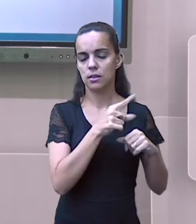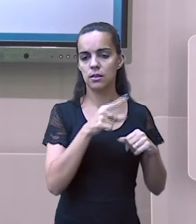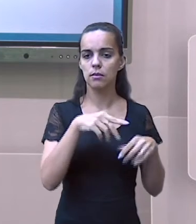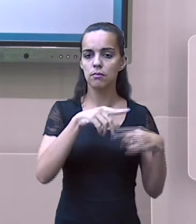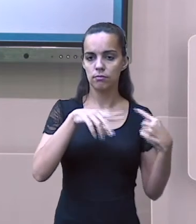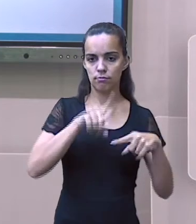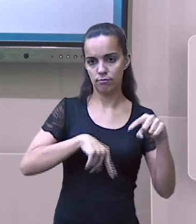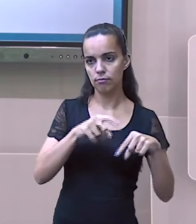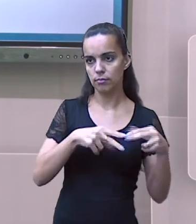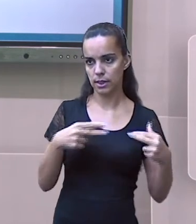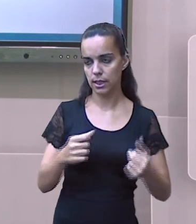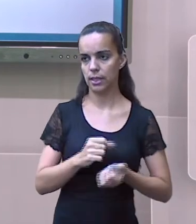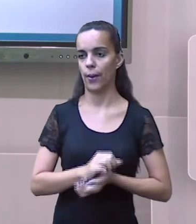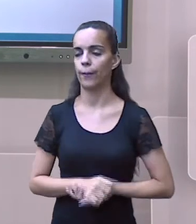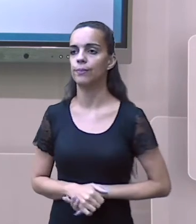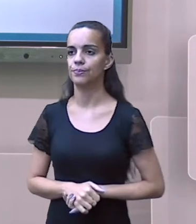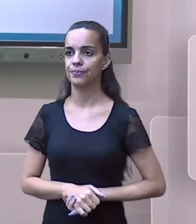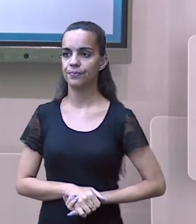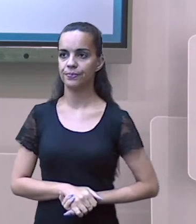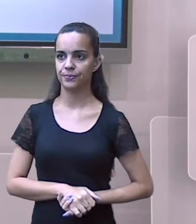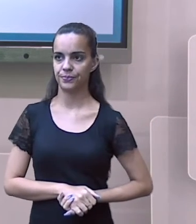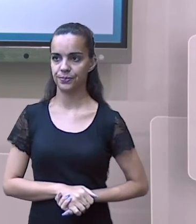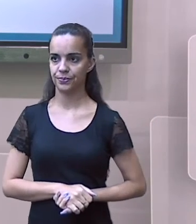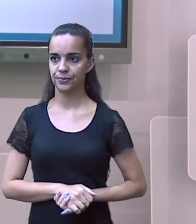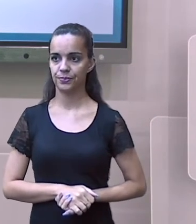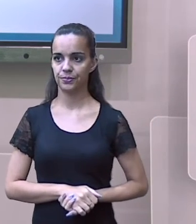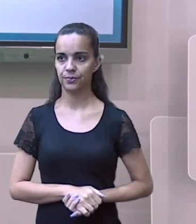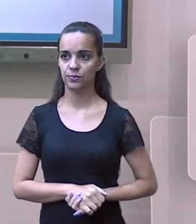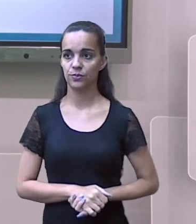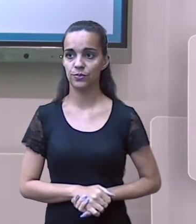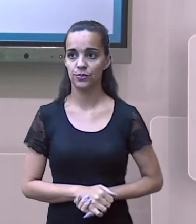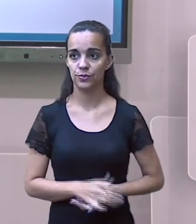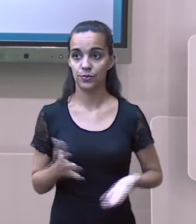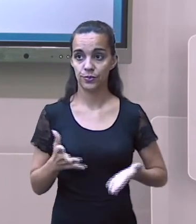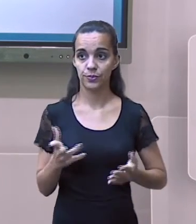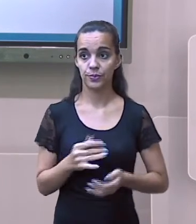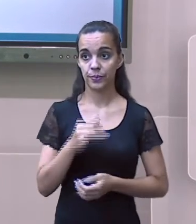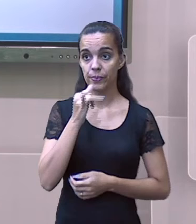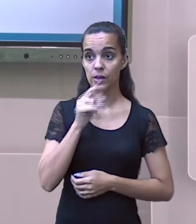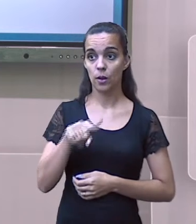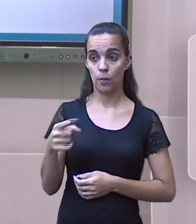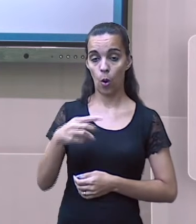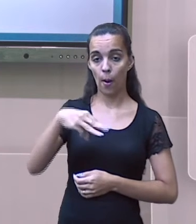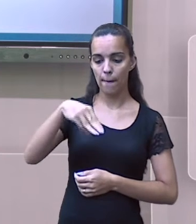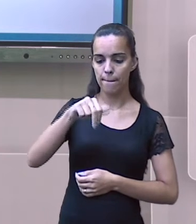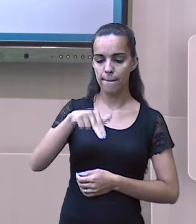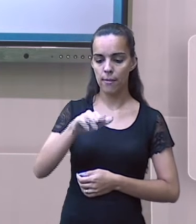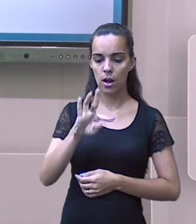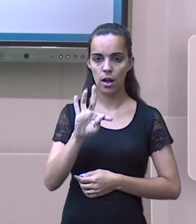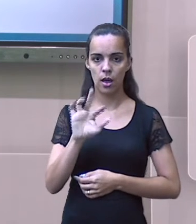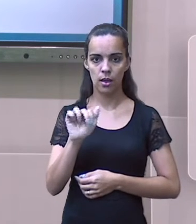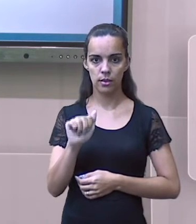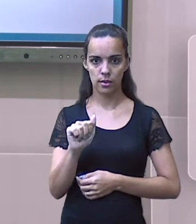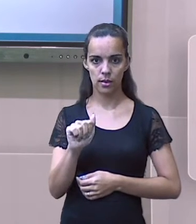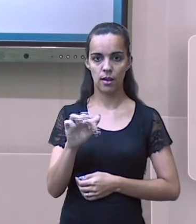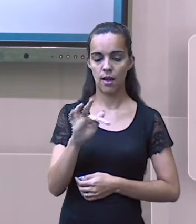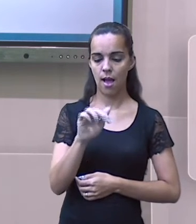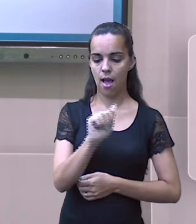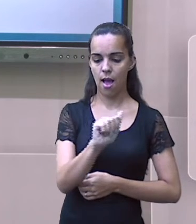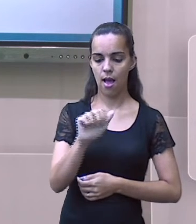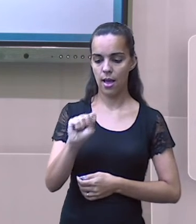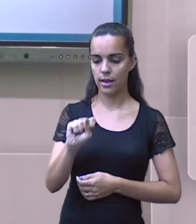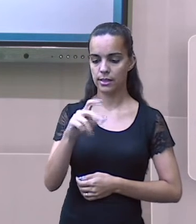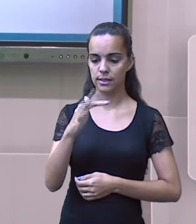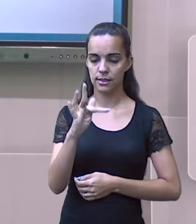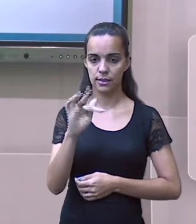ali, tá bom? Nós temos aí também um outro tipo chamado de manta asfáltica. A